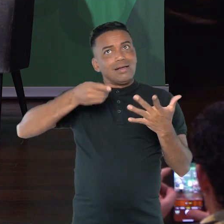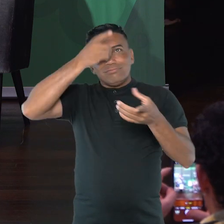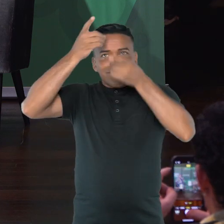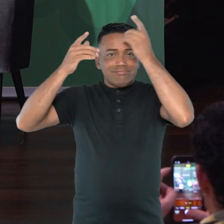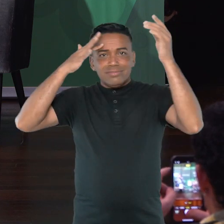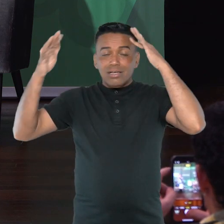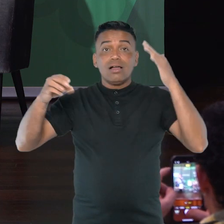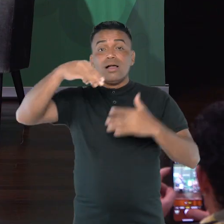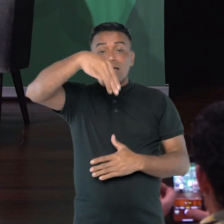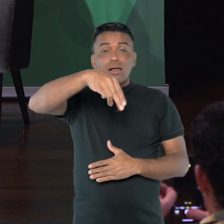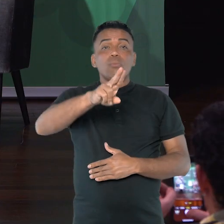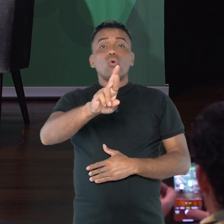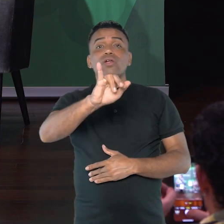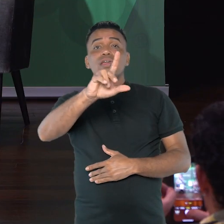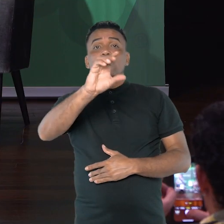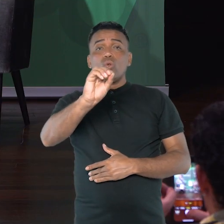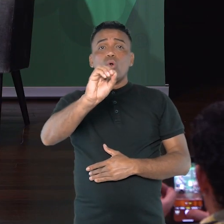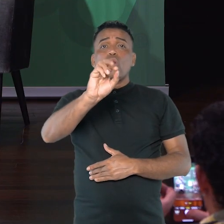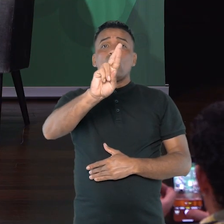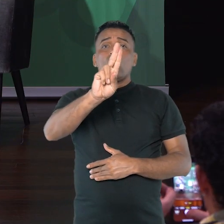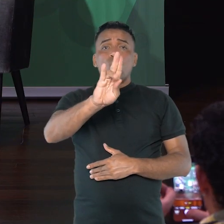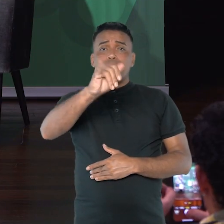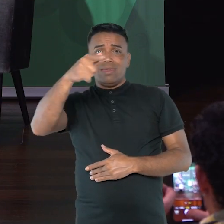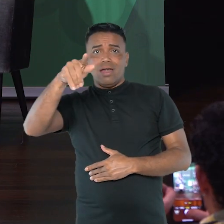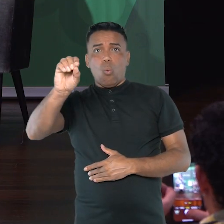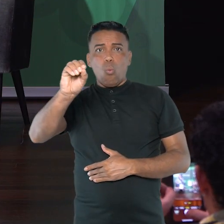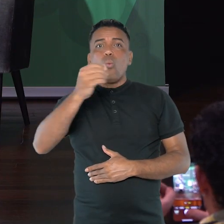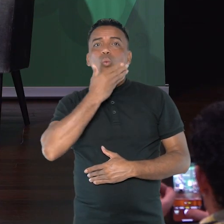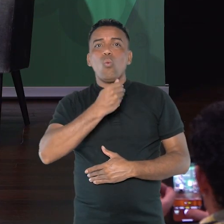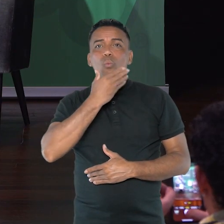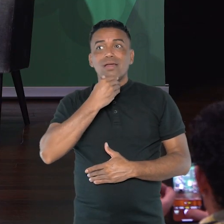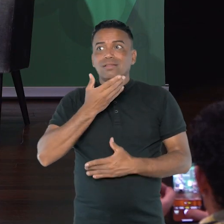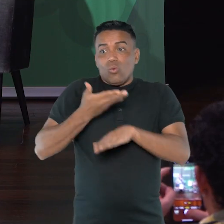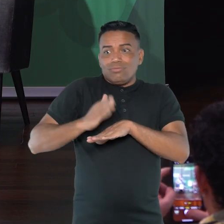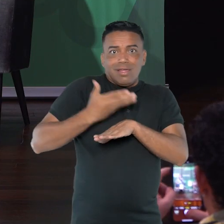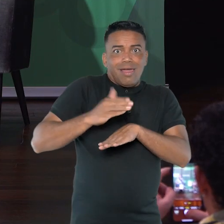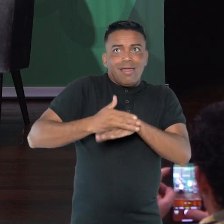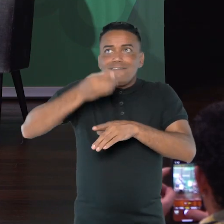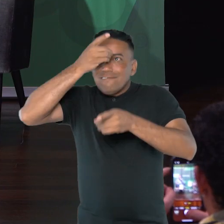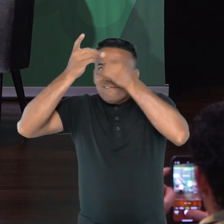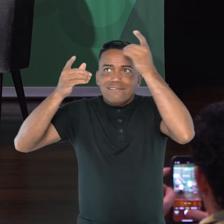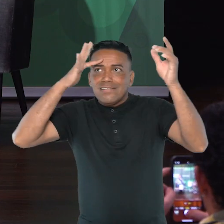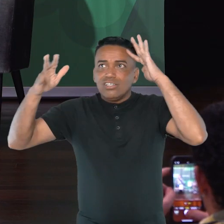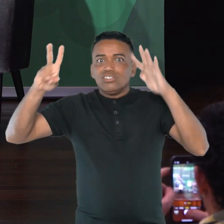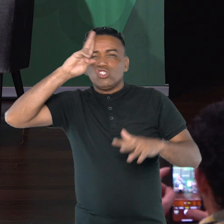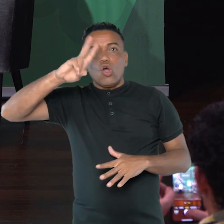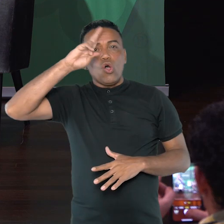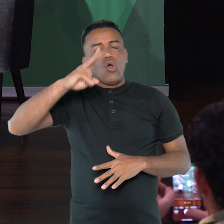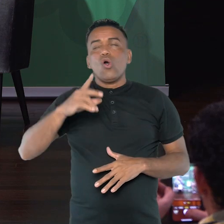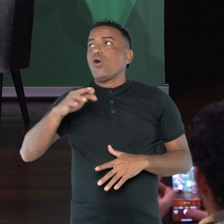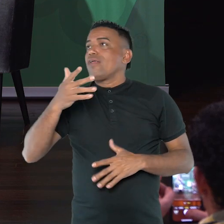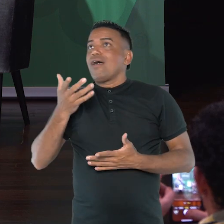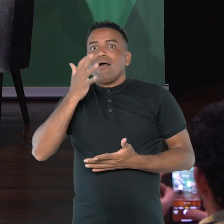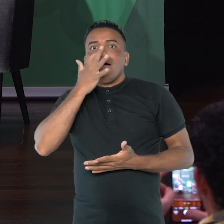Murilo Rubião, isso se destaca ainda mais. Né? Então, esse exercício da ficção é sempre muito